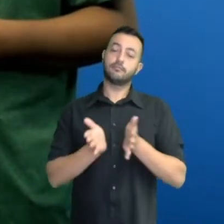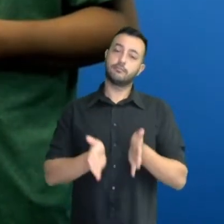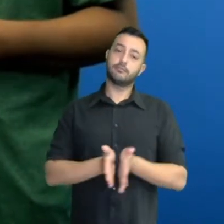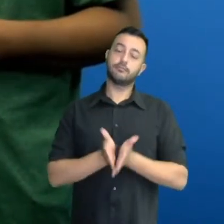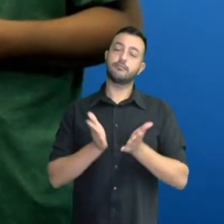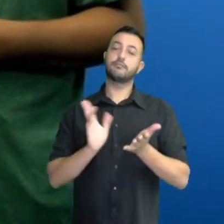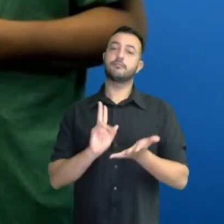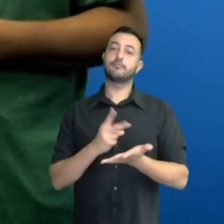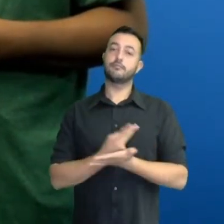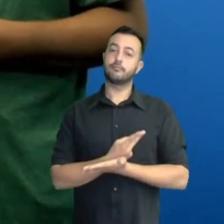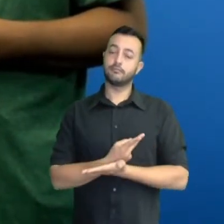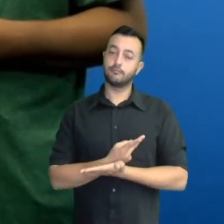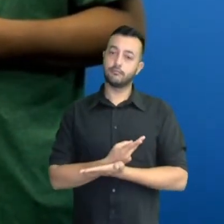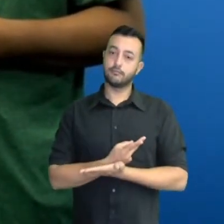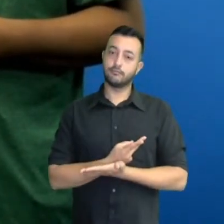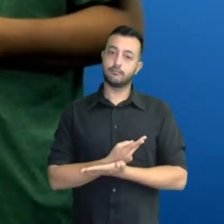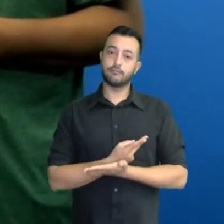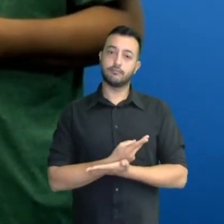acaba